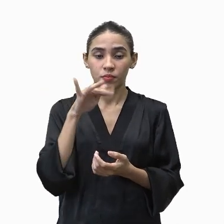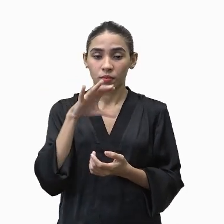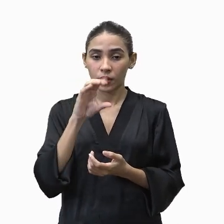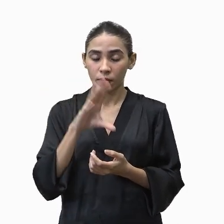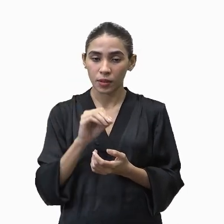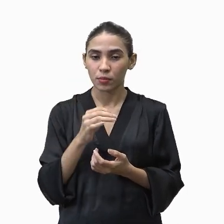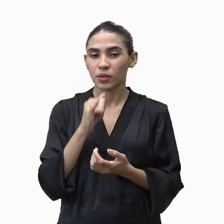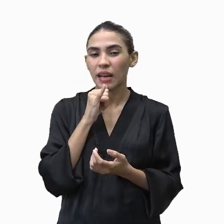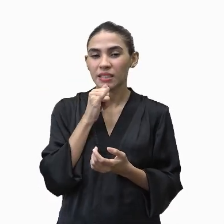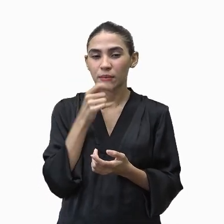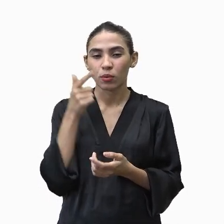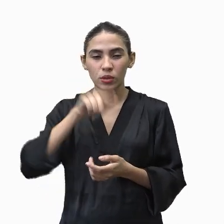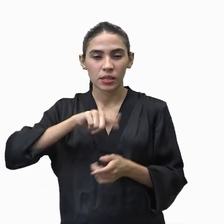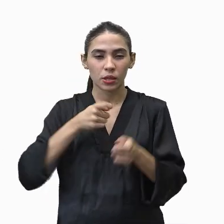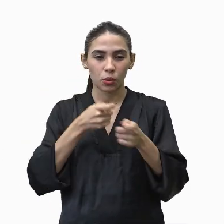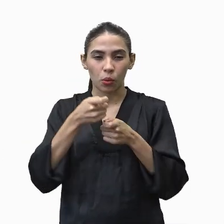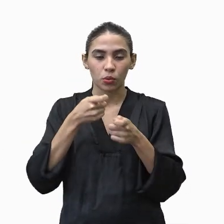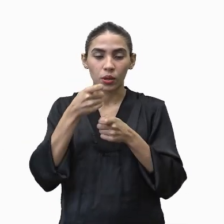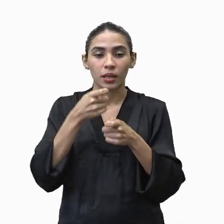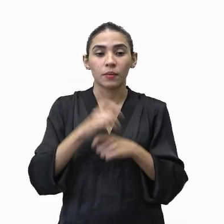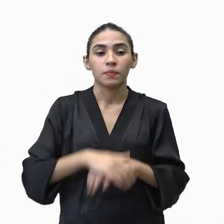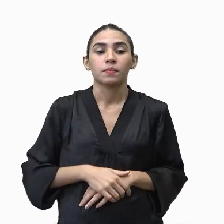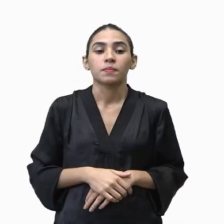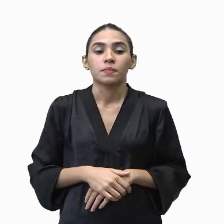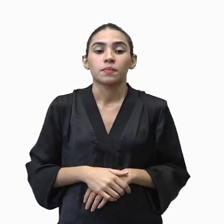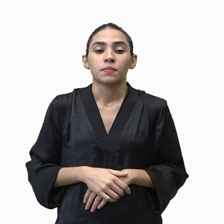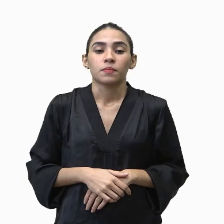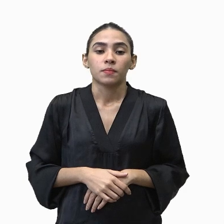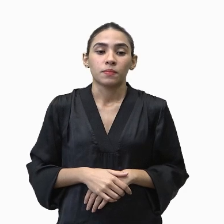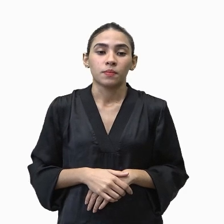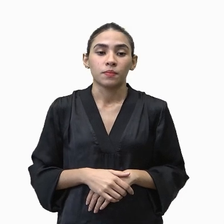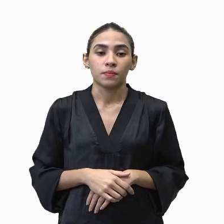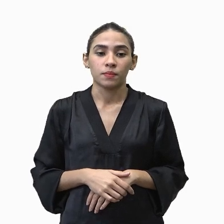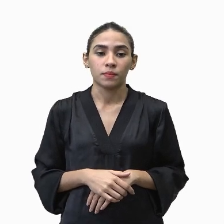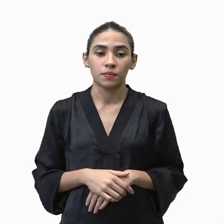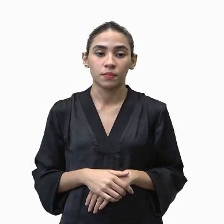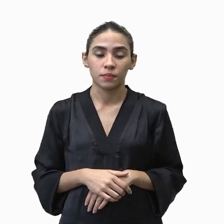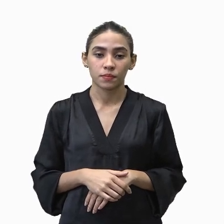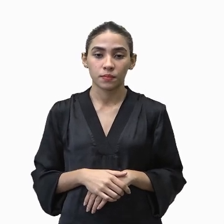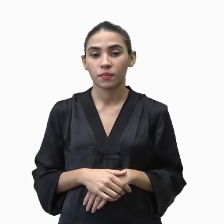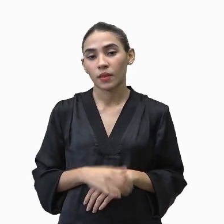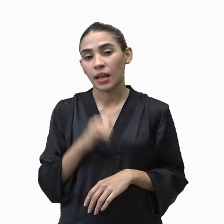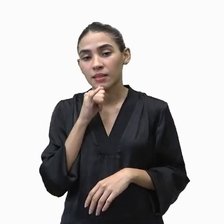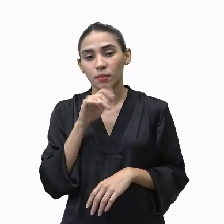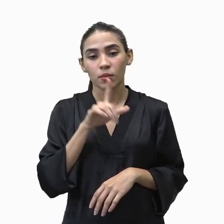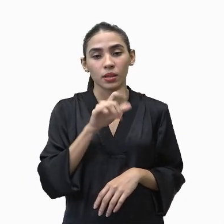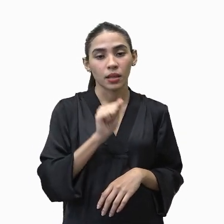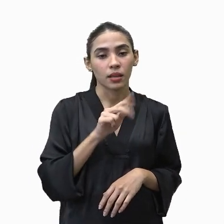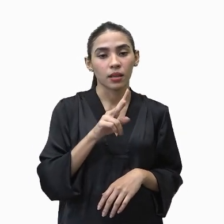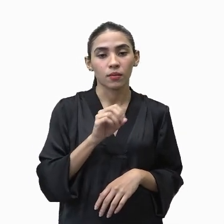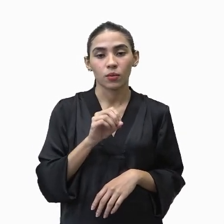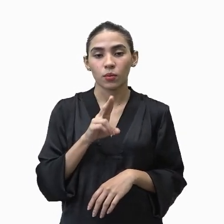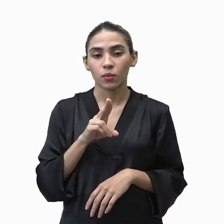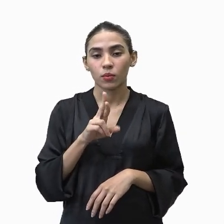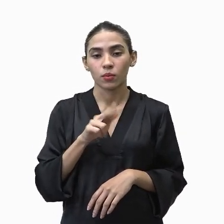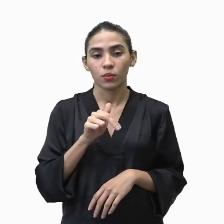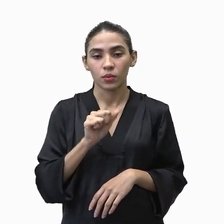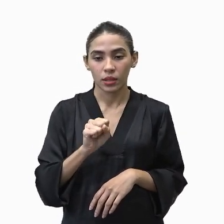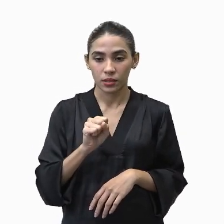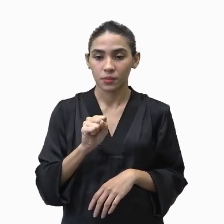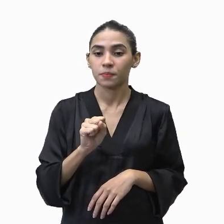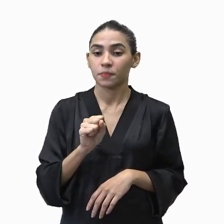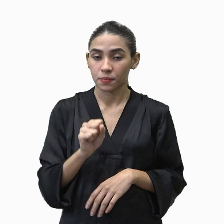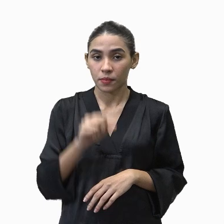controle de insetos dentro de, vamos dizer assim, lavouras, para que